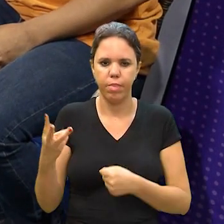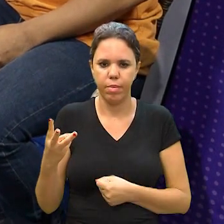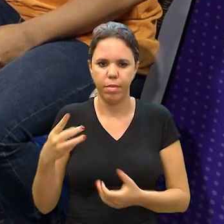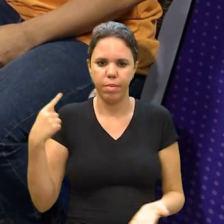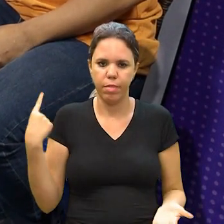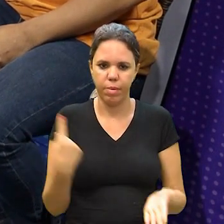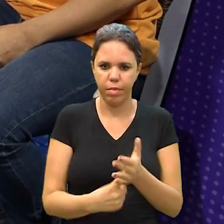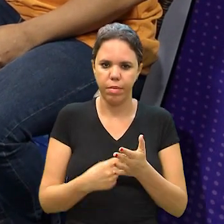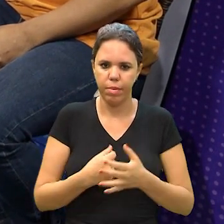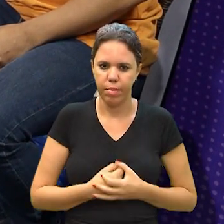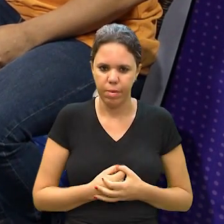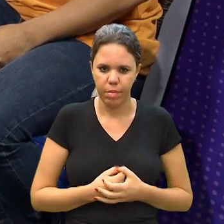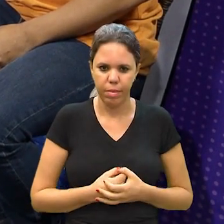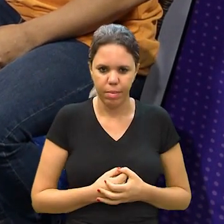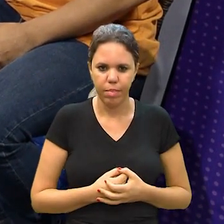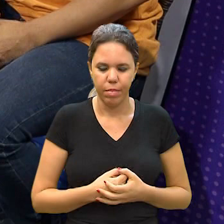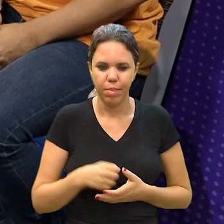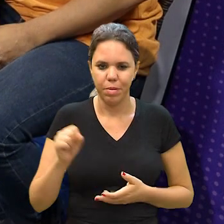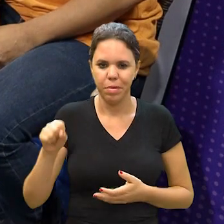livro 3, combinado?